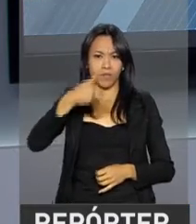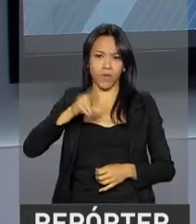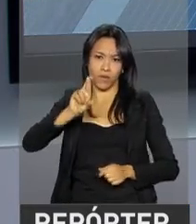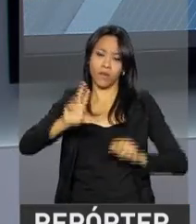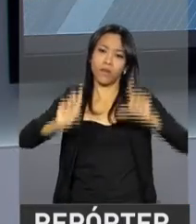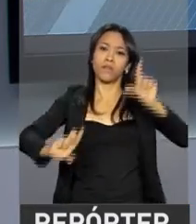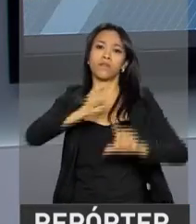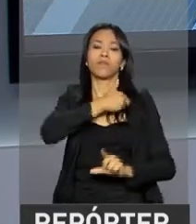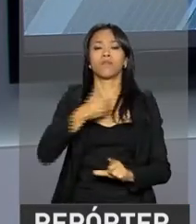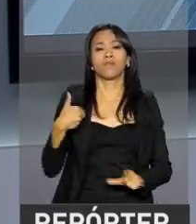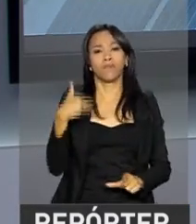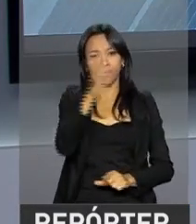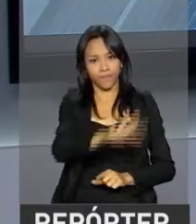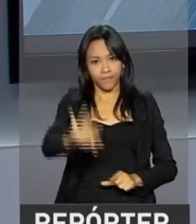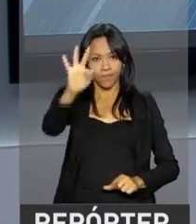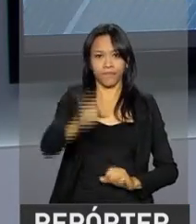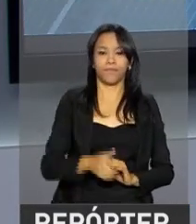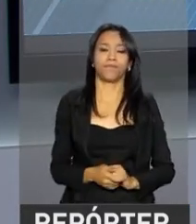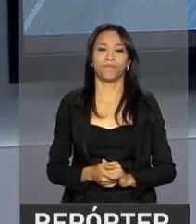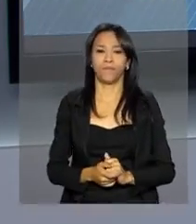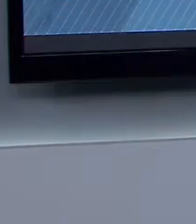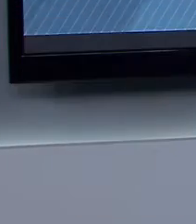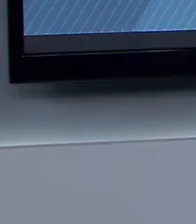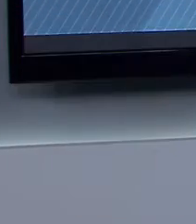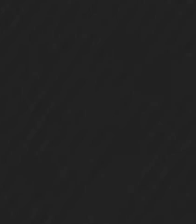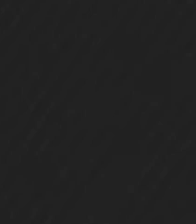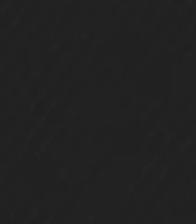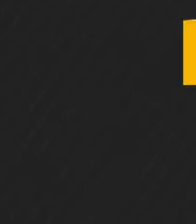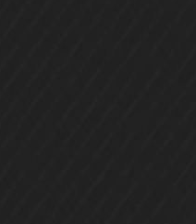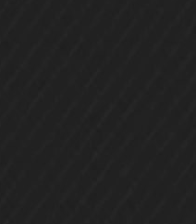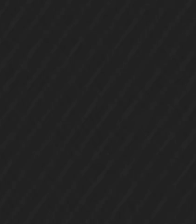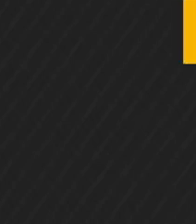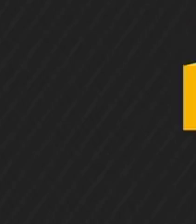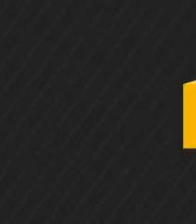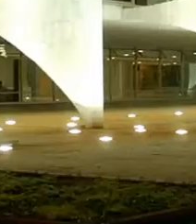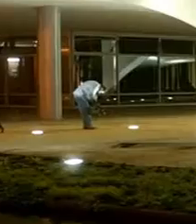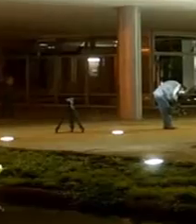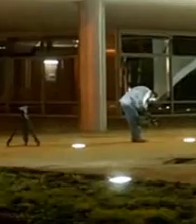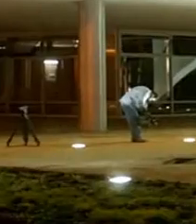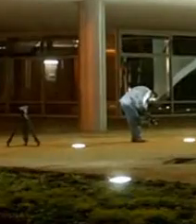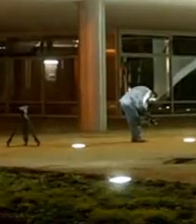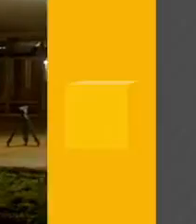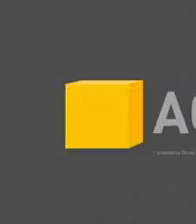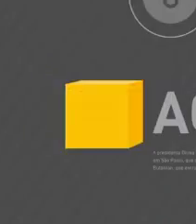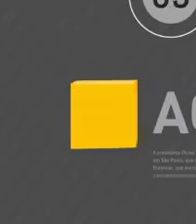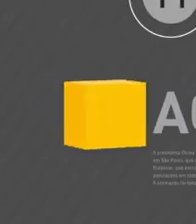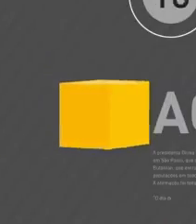na NBR, a TV do Governo Federal.